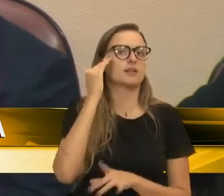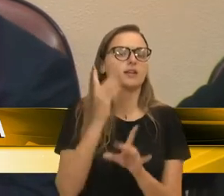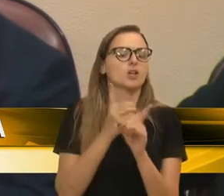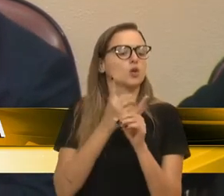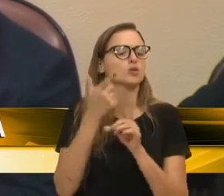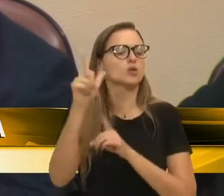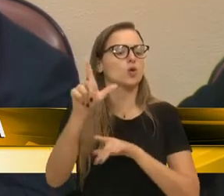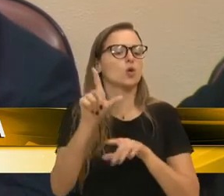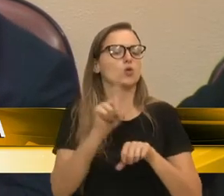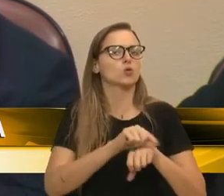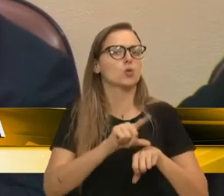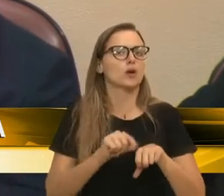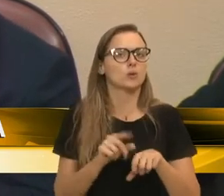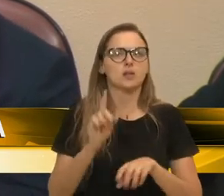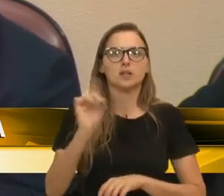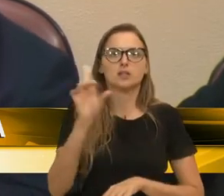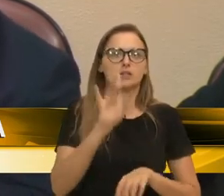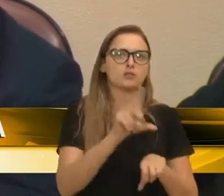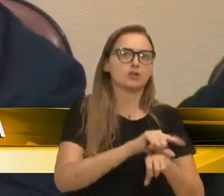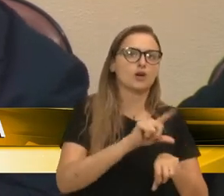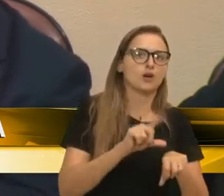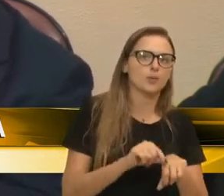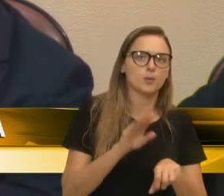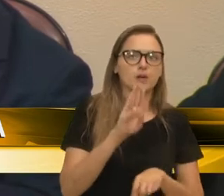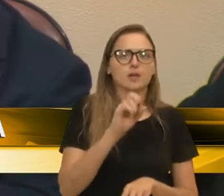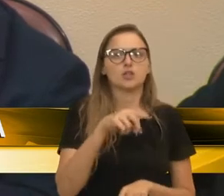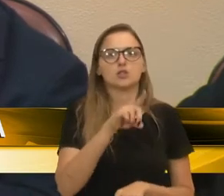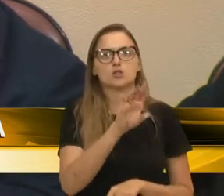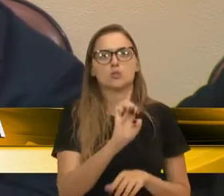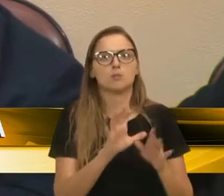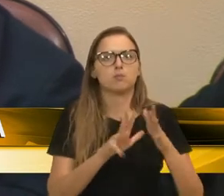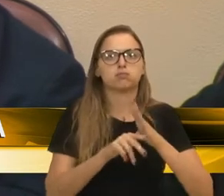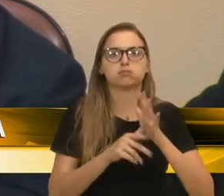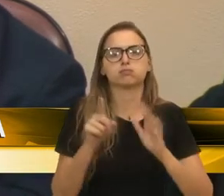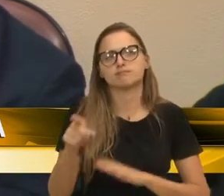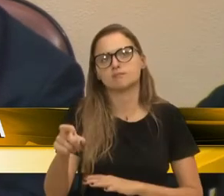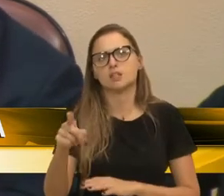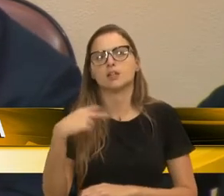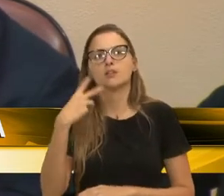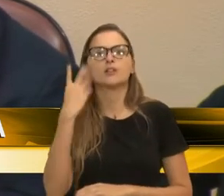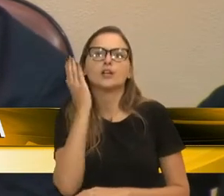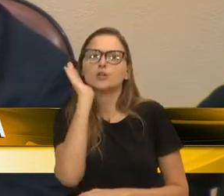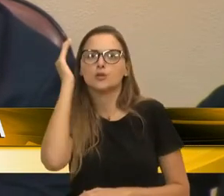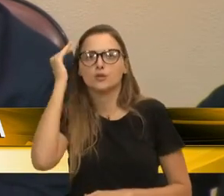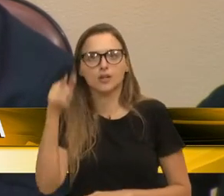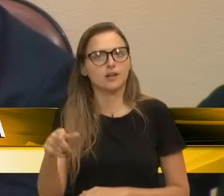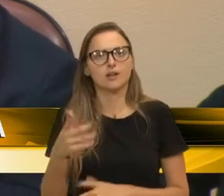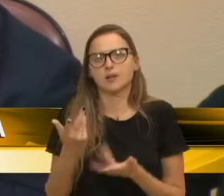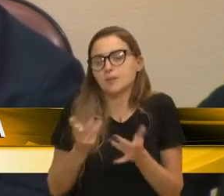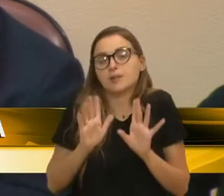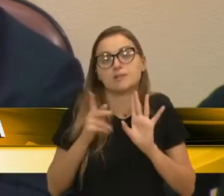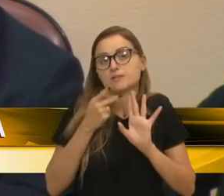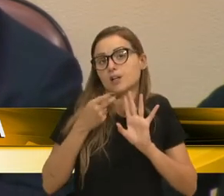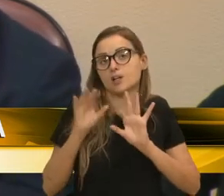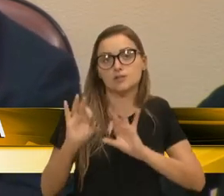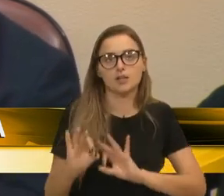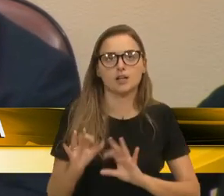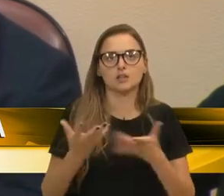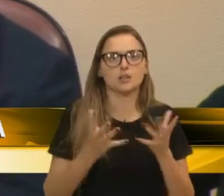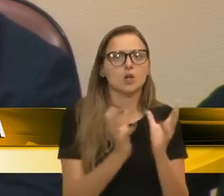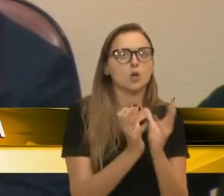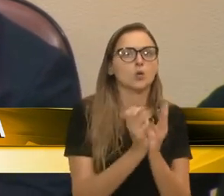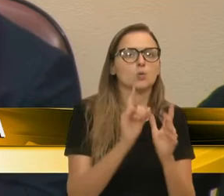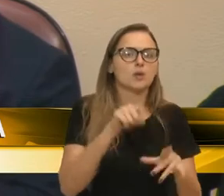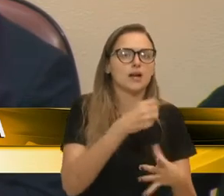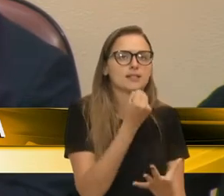outro argumento, que não seja só o argumento do bonde. O vereador Felipe matou a charada, né? Essa questão dos bondes é uma questão de